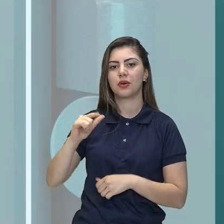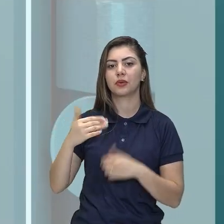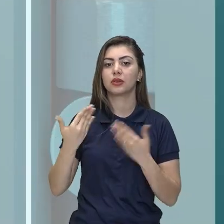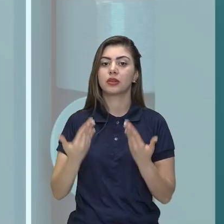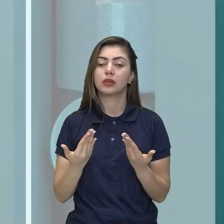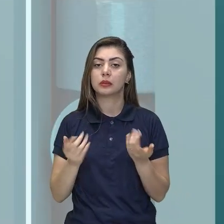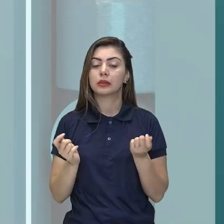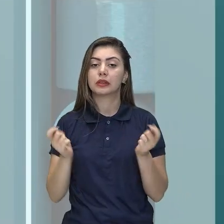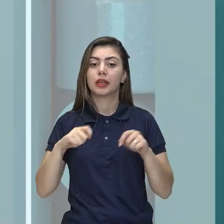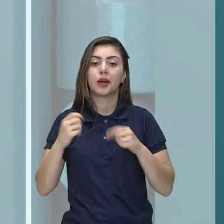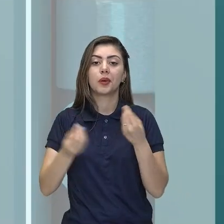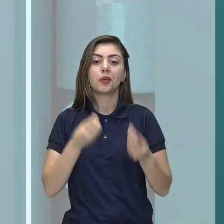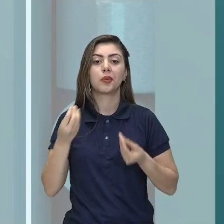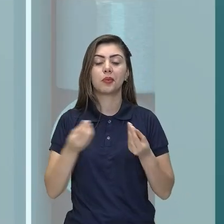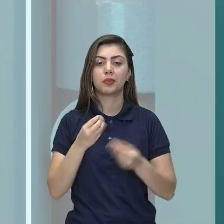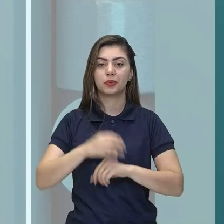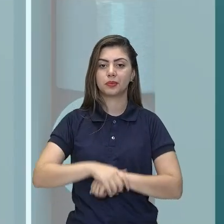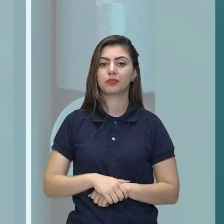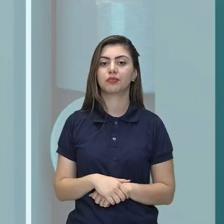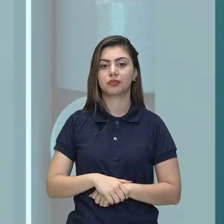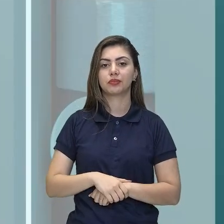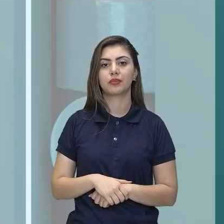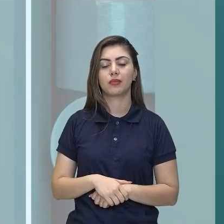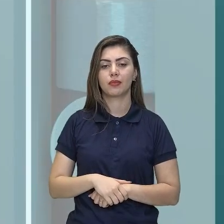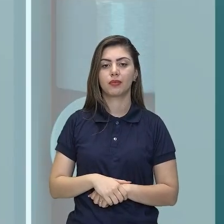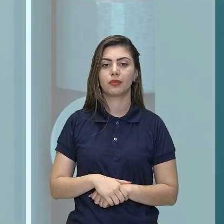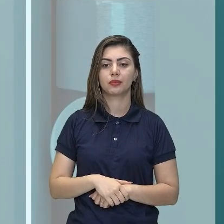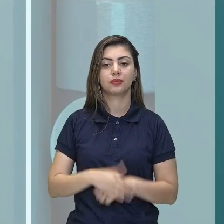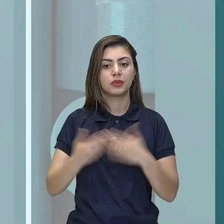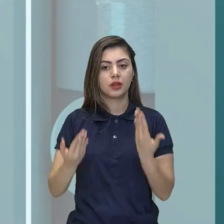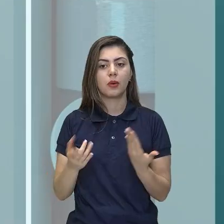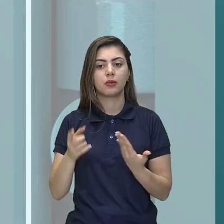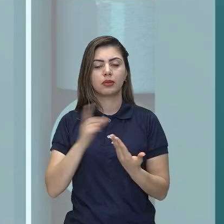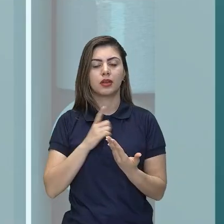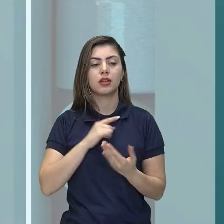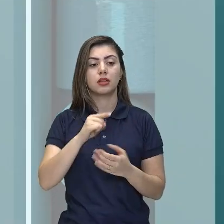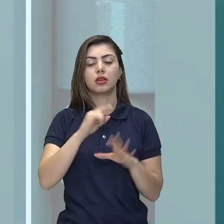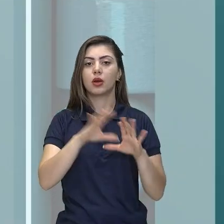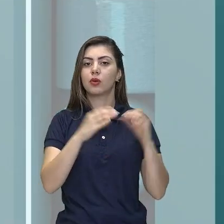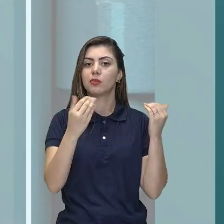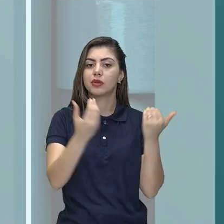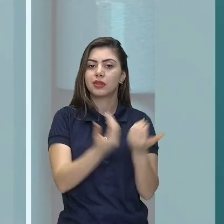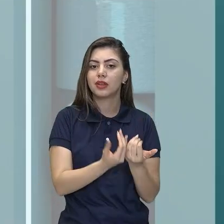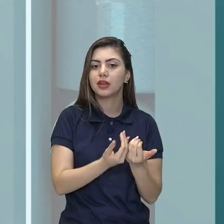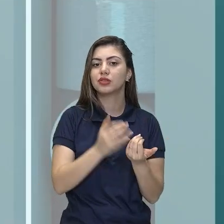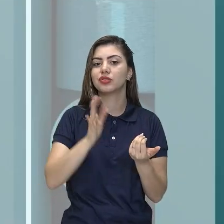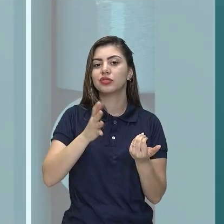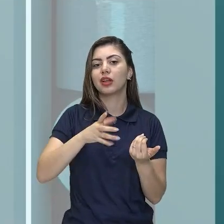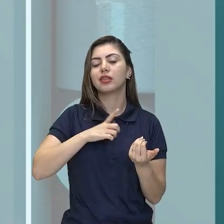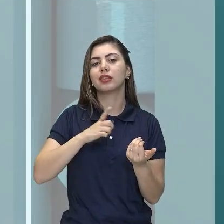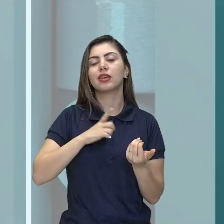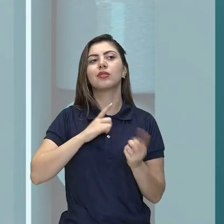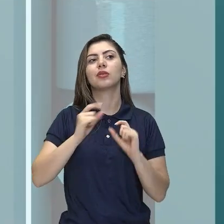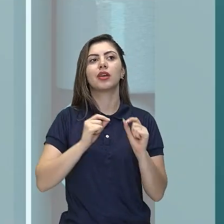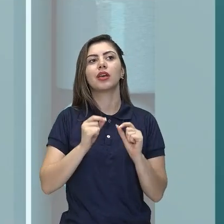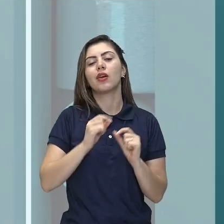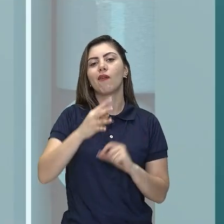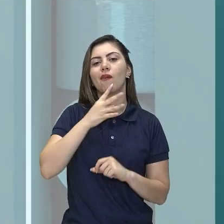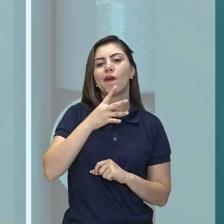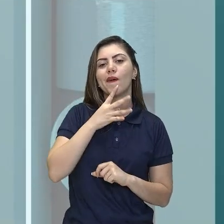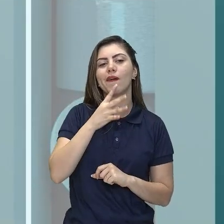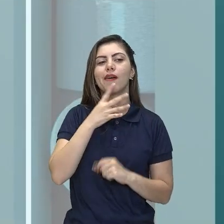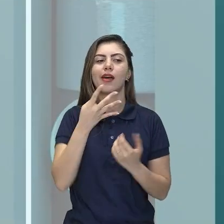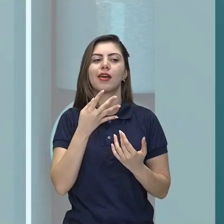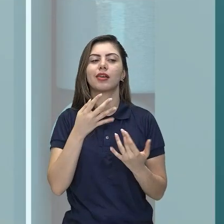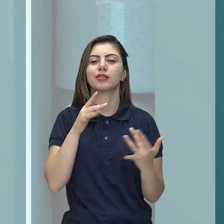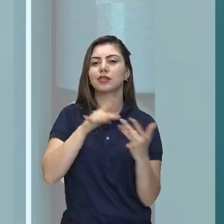mais facilmente admitido, né, numa comunidade, é algo que a gente já tem mais